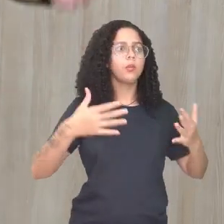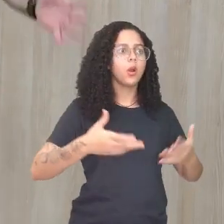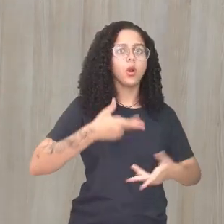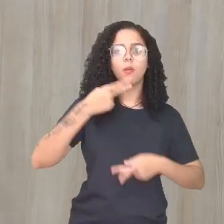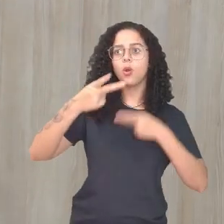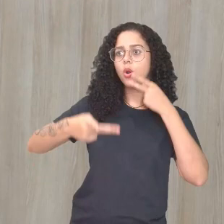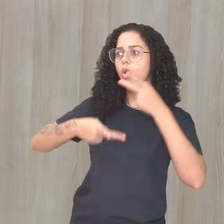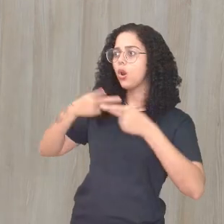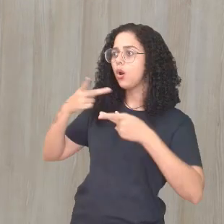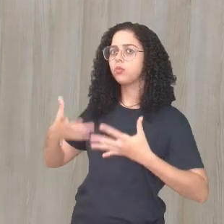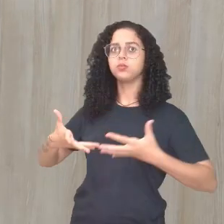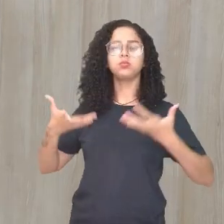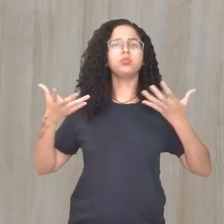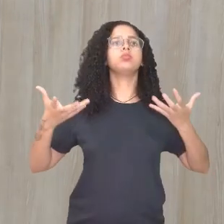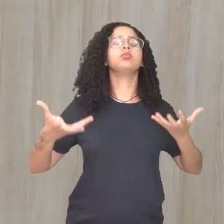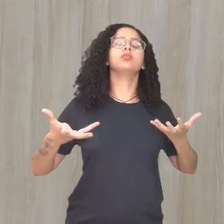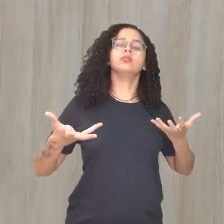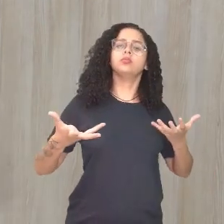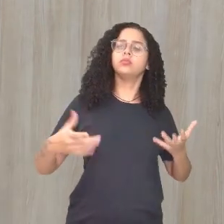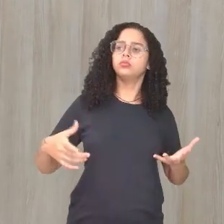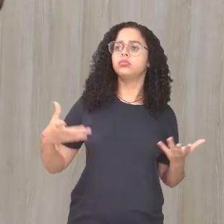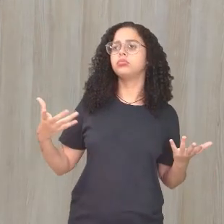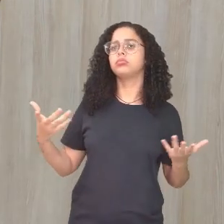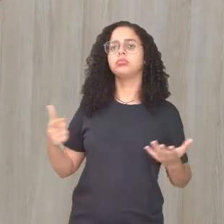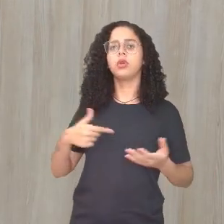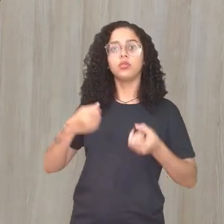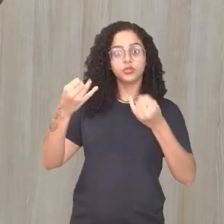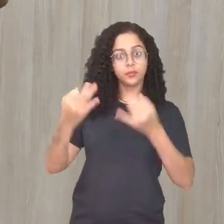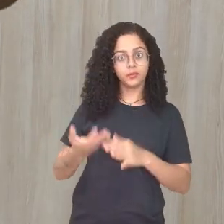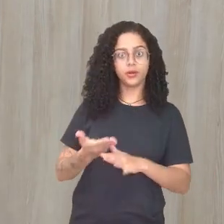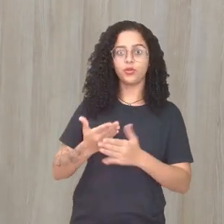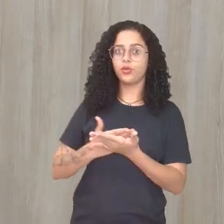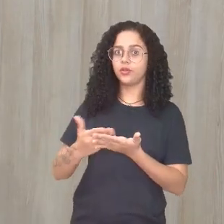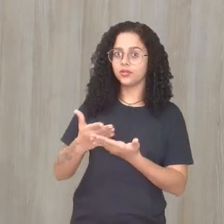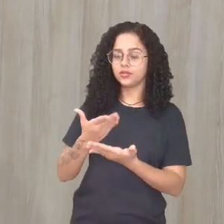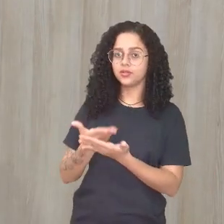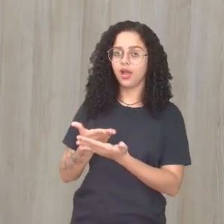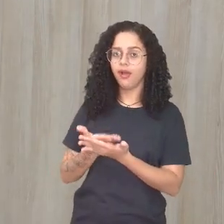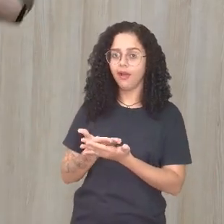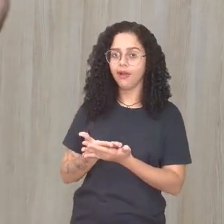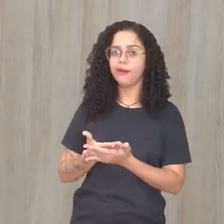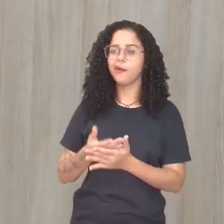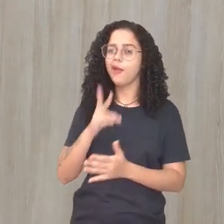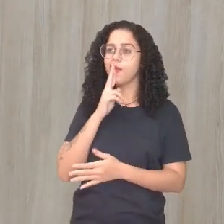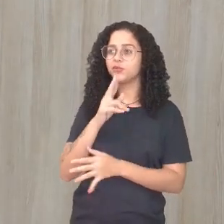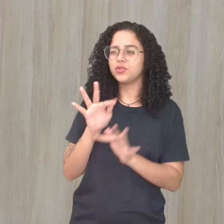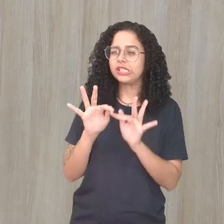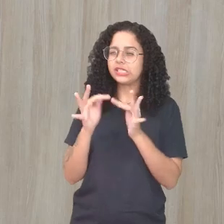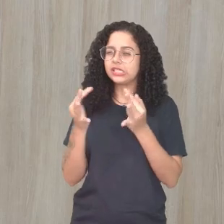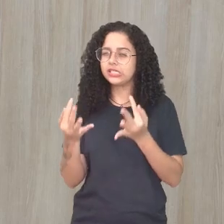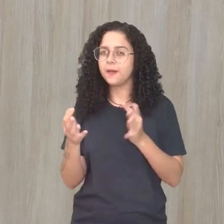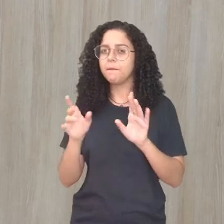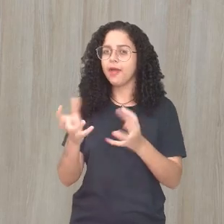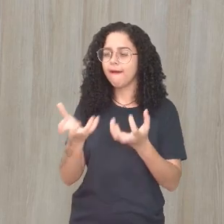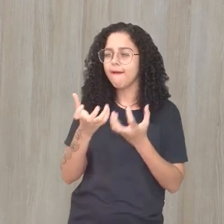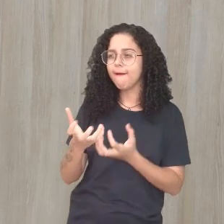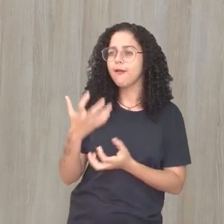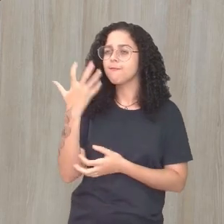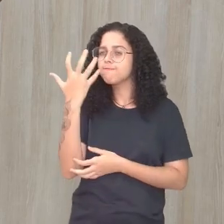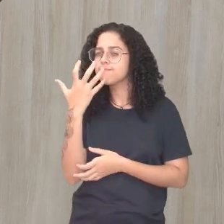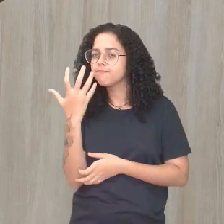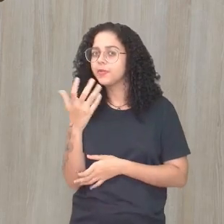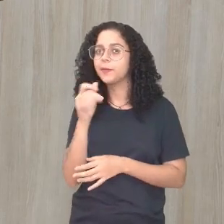um discurso inflamado, certo? Como eu disse no início da aula, com respostas simples para